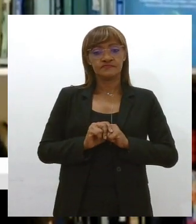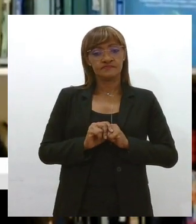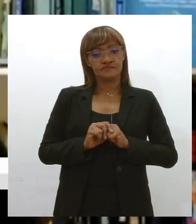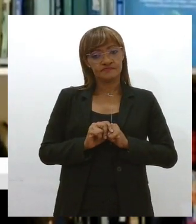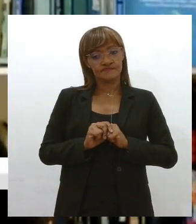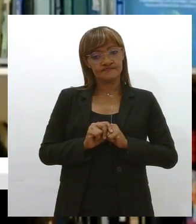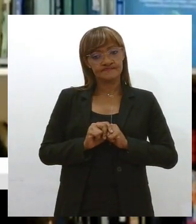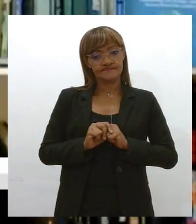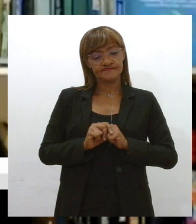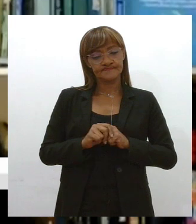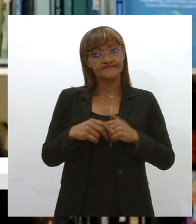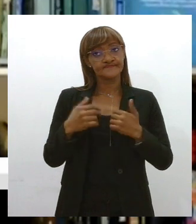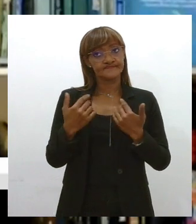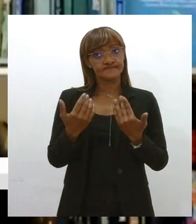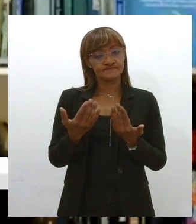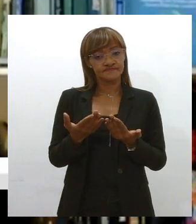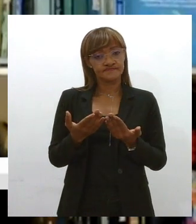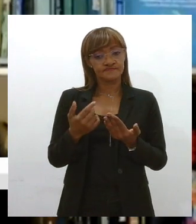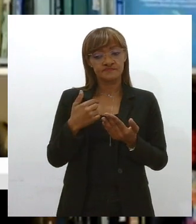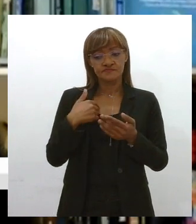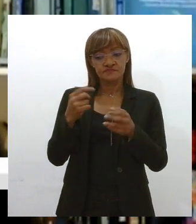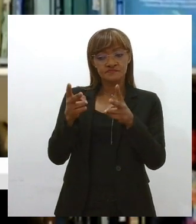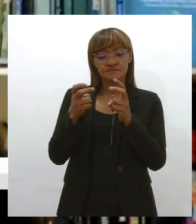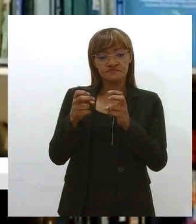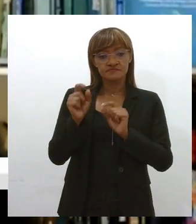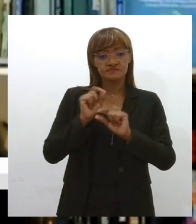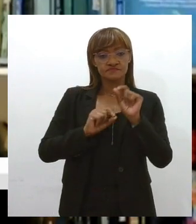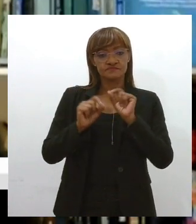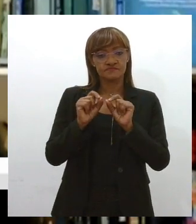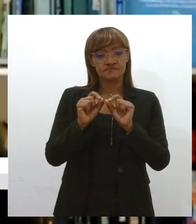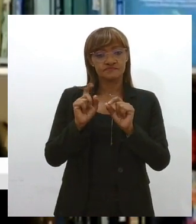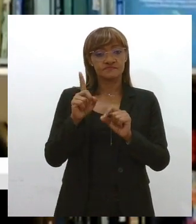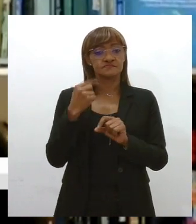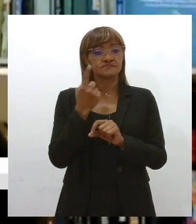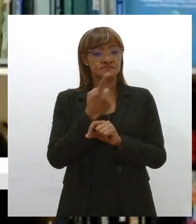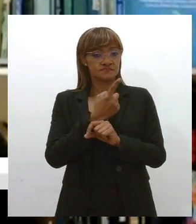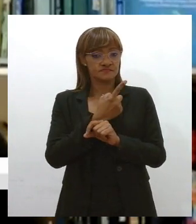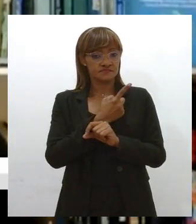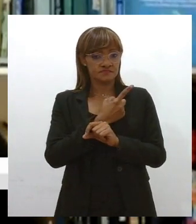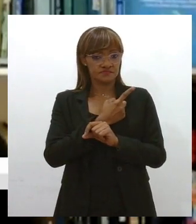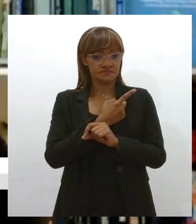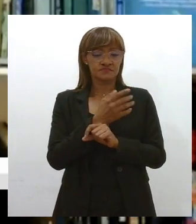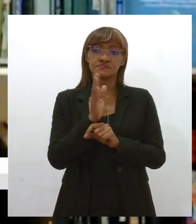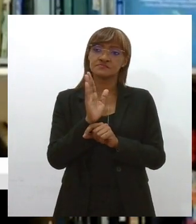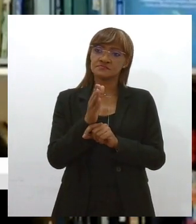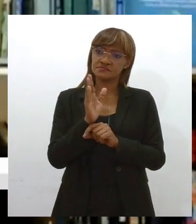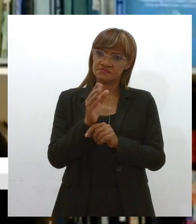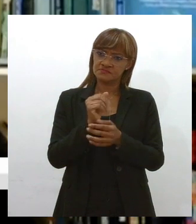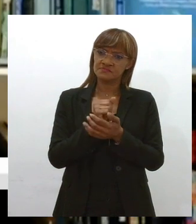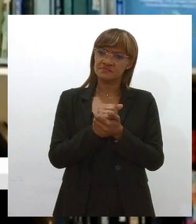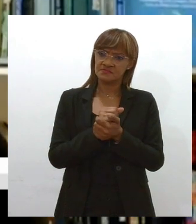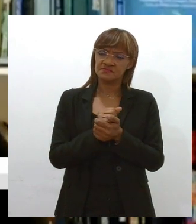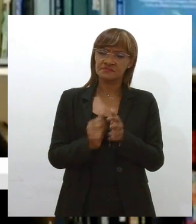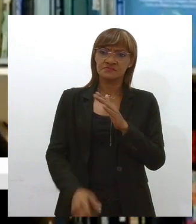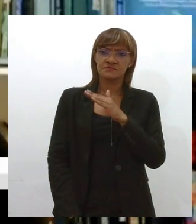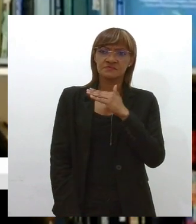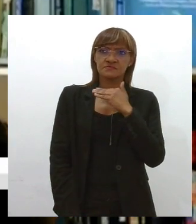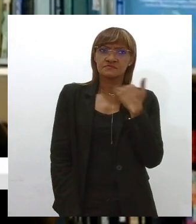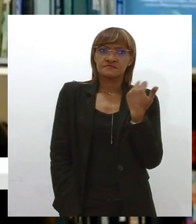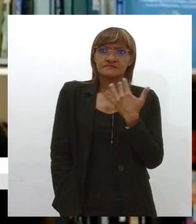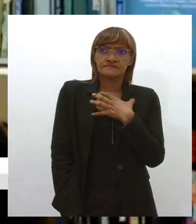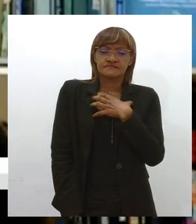Então, assim, o que eu vejo é que nós acabamos nos aproximando da morte de uma forma,